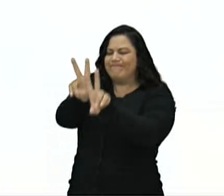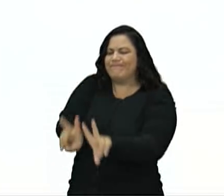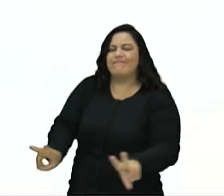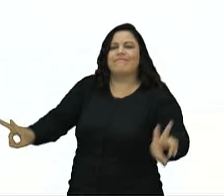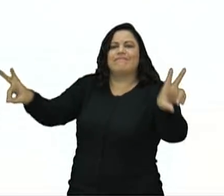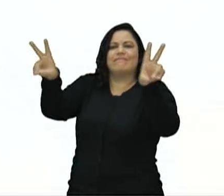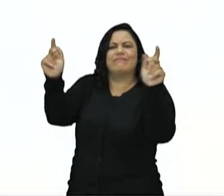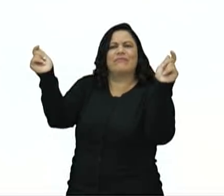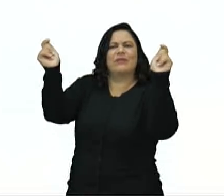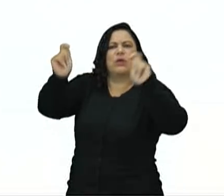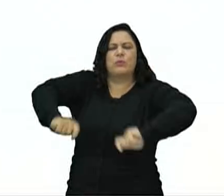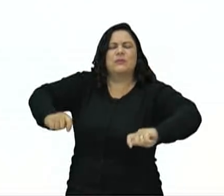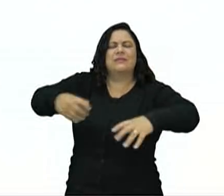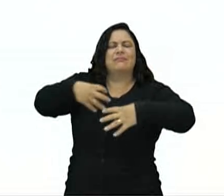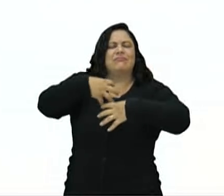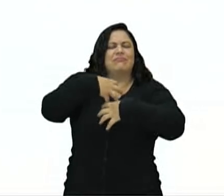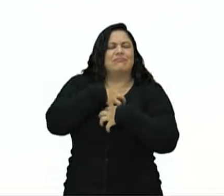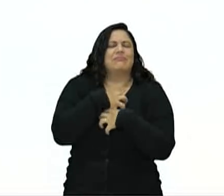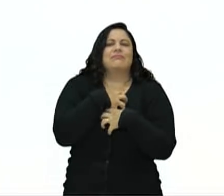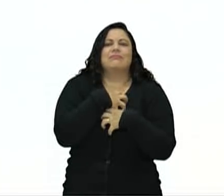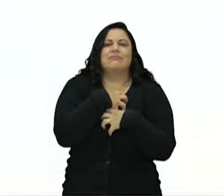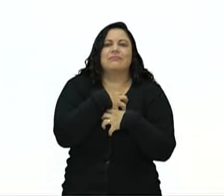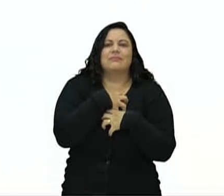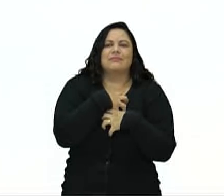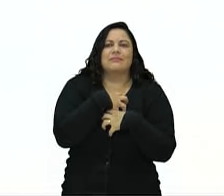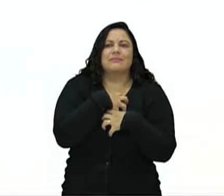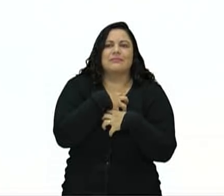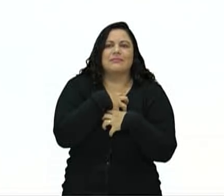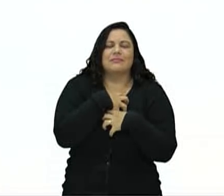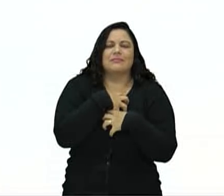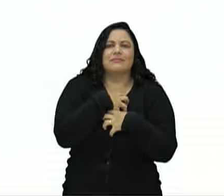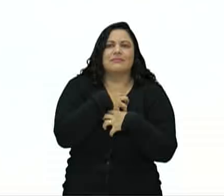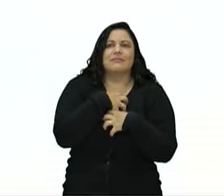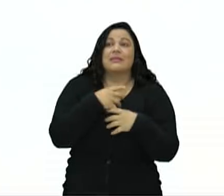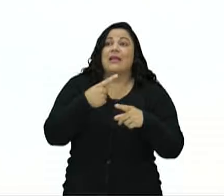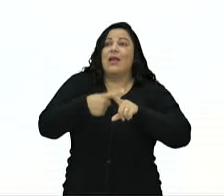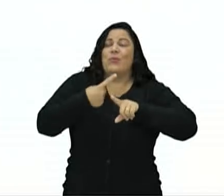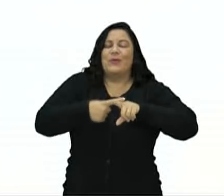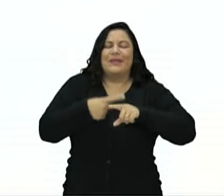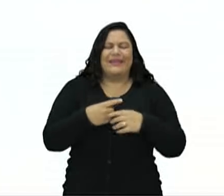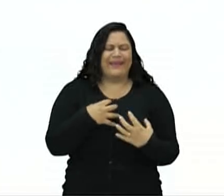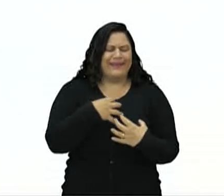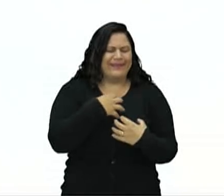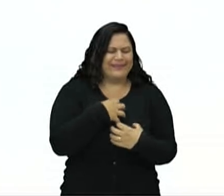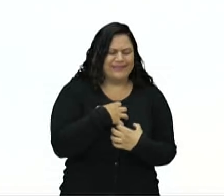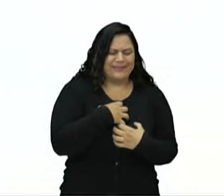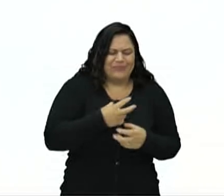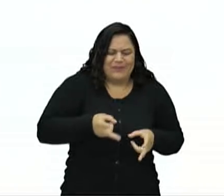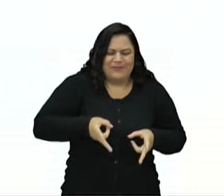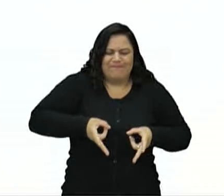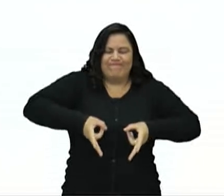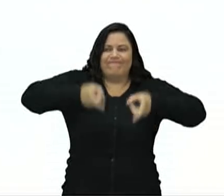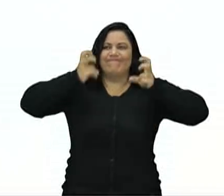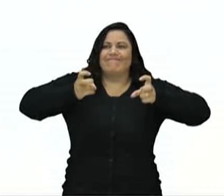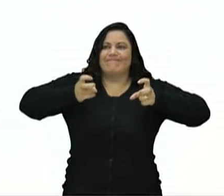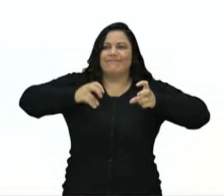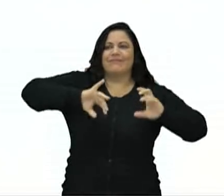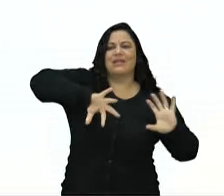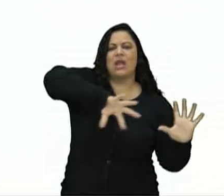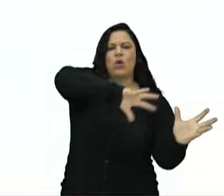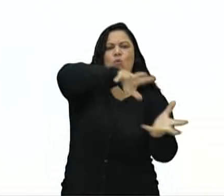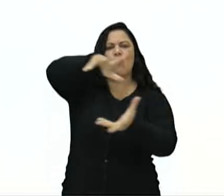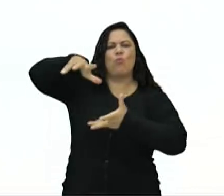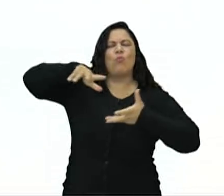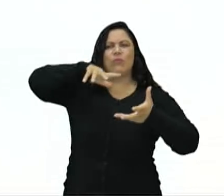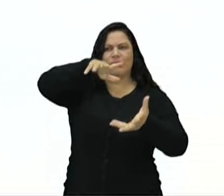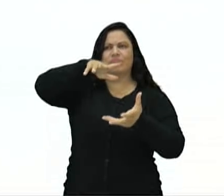possível quando se tem sensibilidade. A sensibilidade de captar o mundo e as pessoas